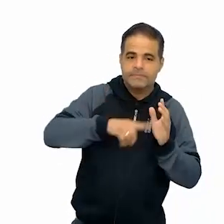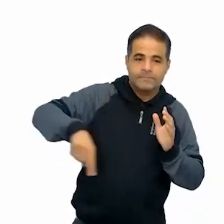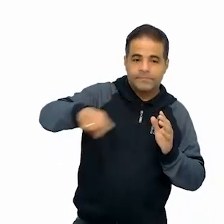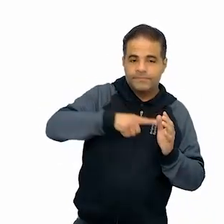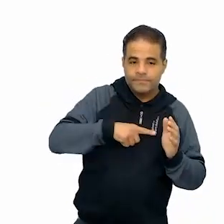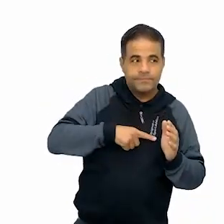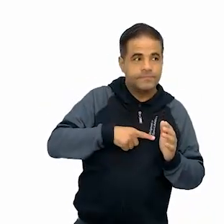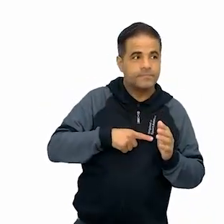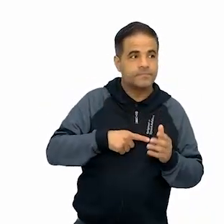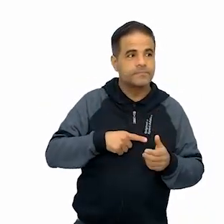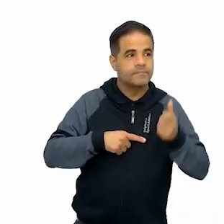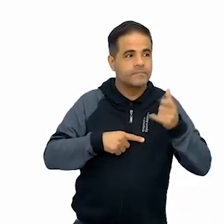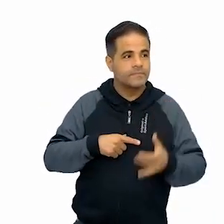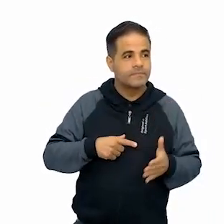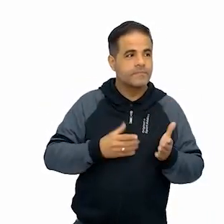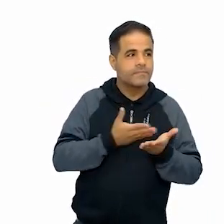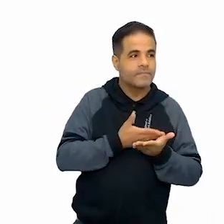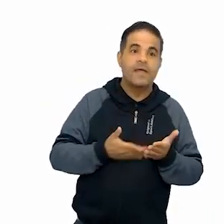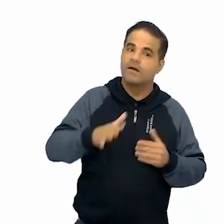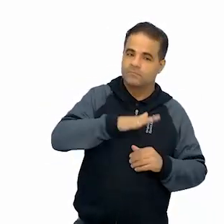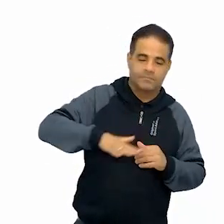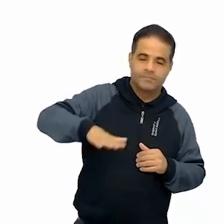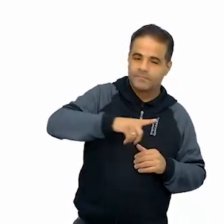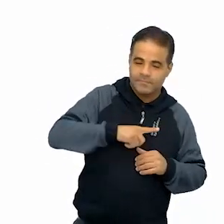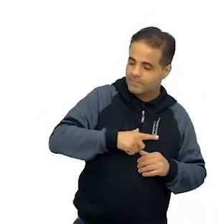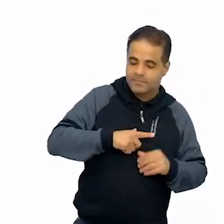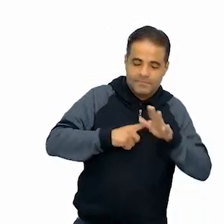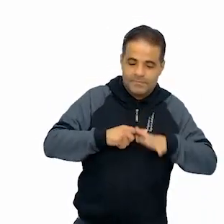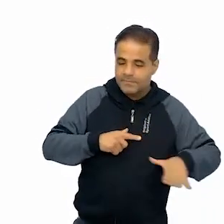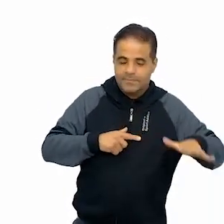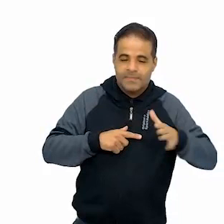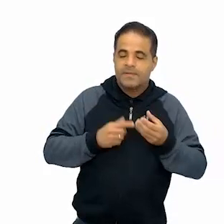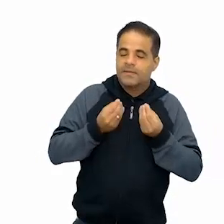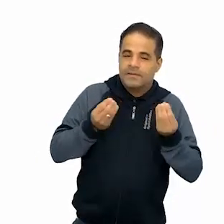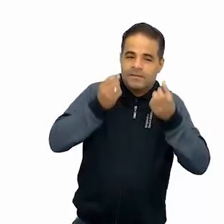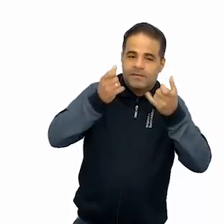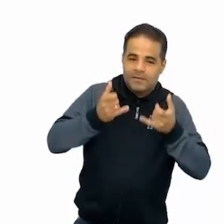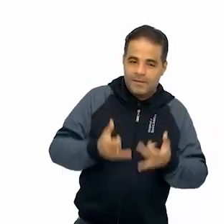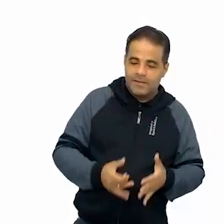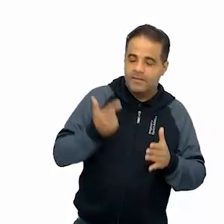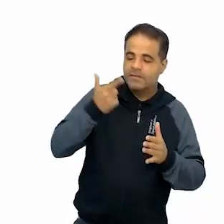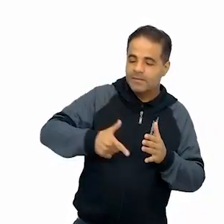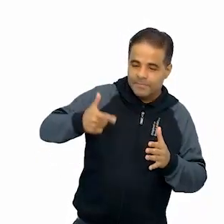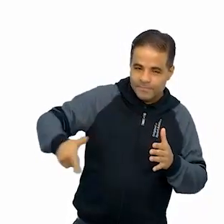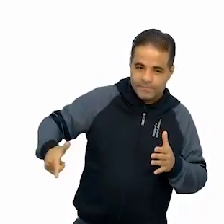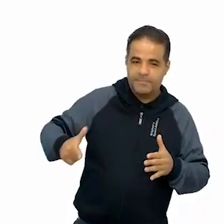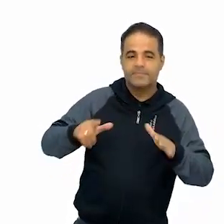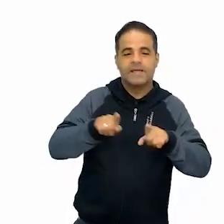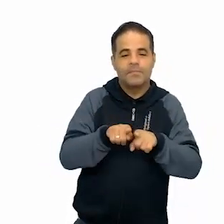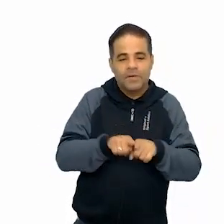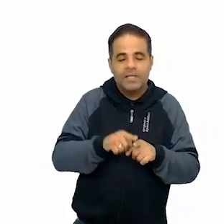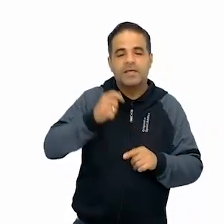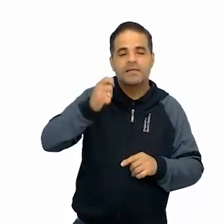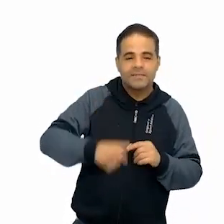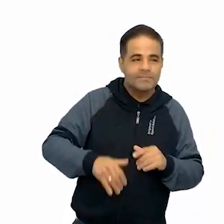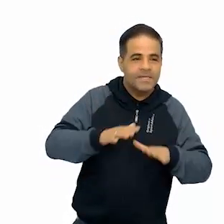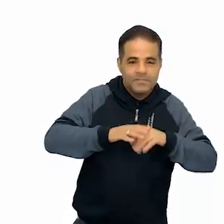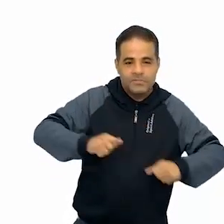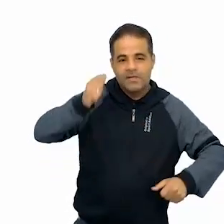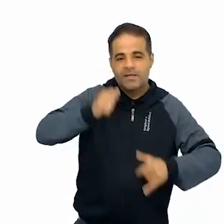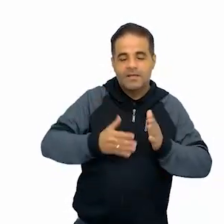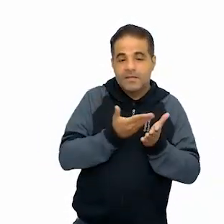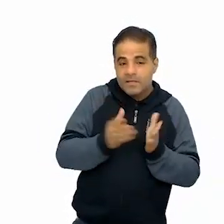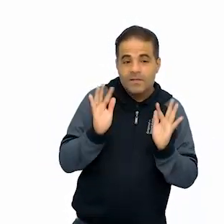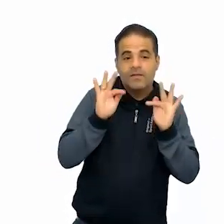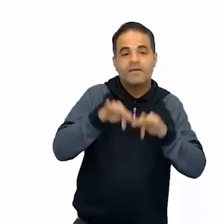escrito. Uma opção é intercalar momentos de leitura autônoma com outros de leitura feita pelo professor ou professora.